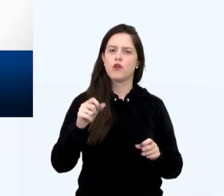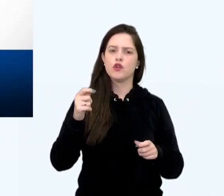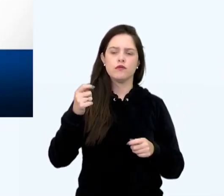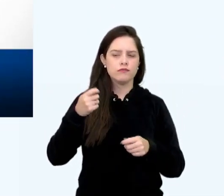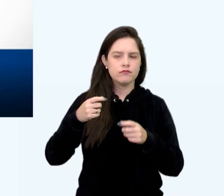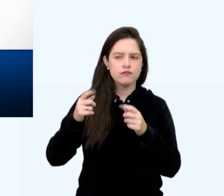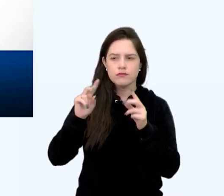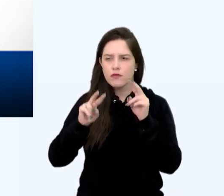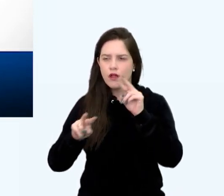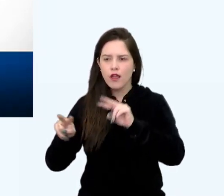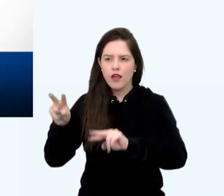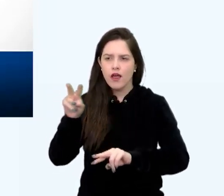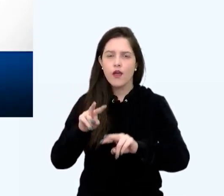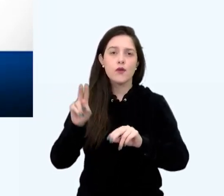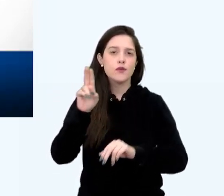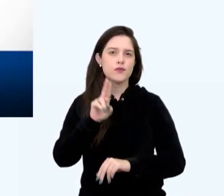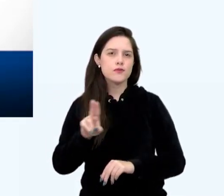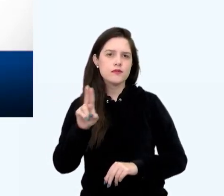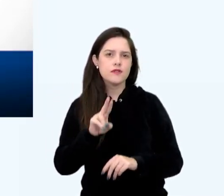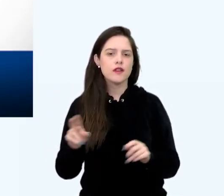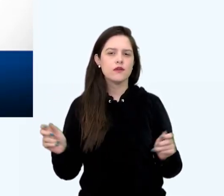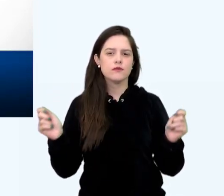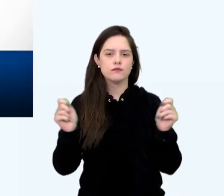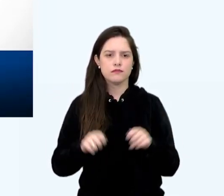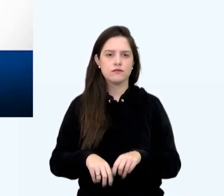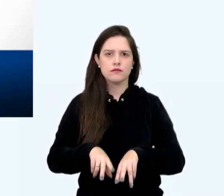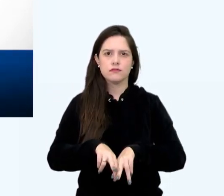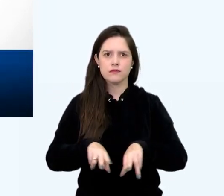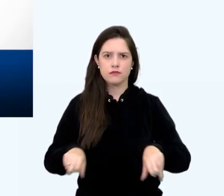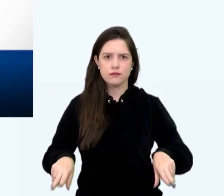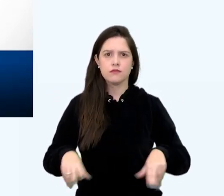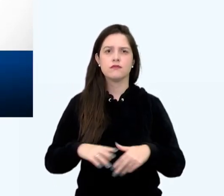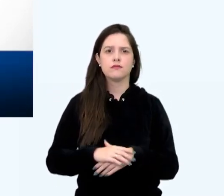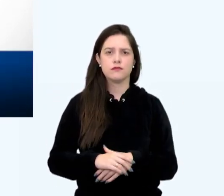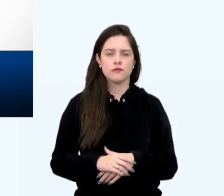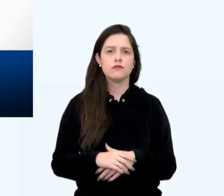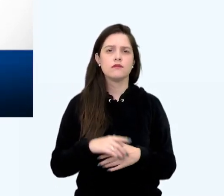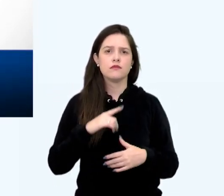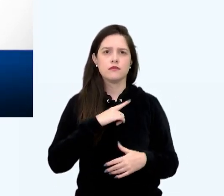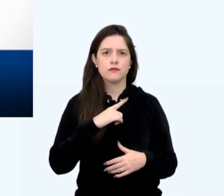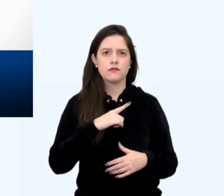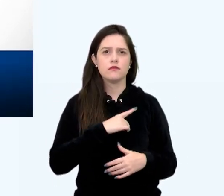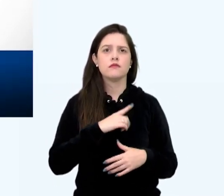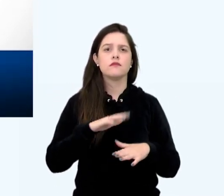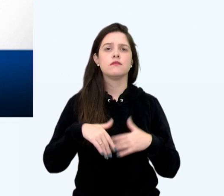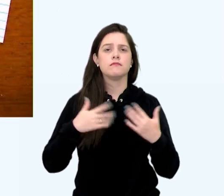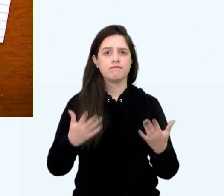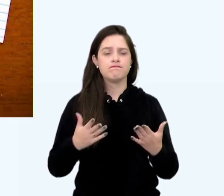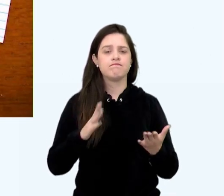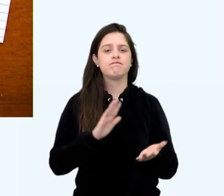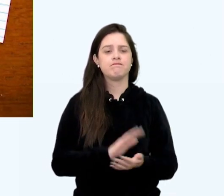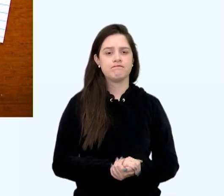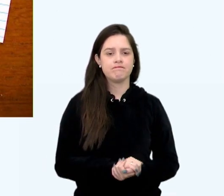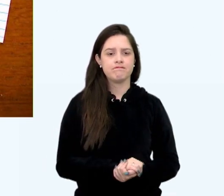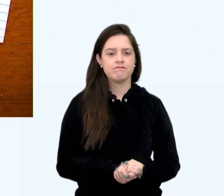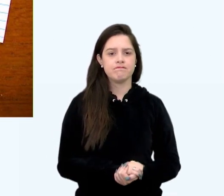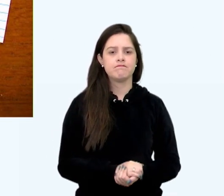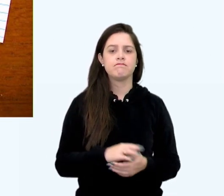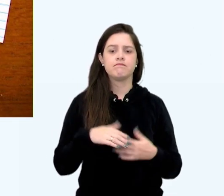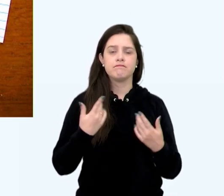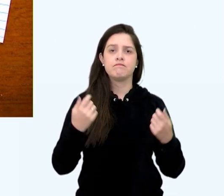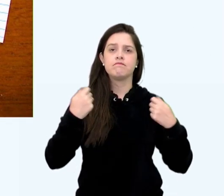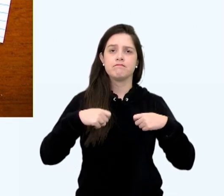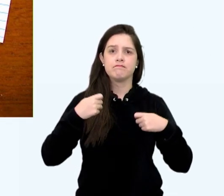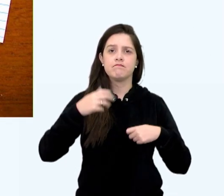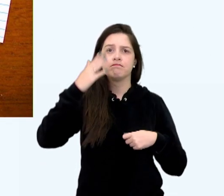principais conceitos usados e os últimos resultados sobre o mercado de trabalho brasileiro. Gostou de saber mais